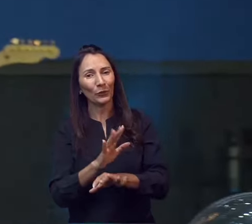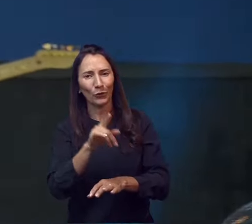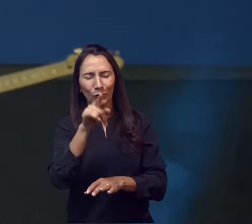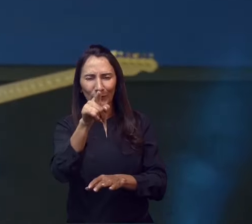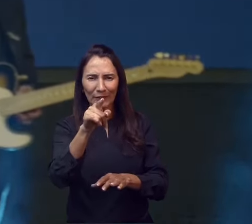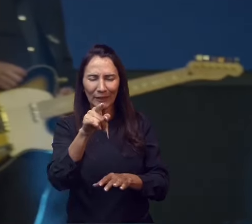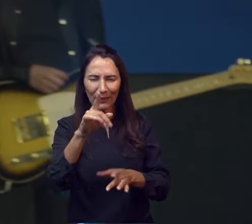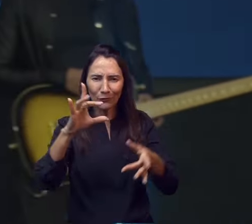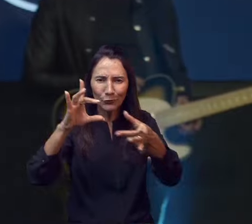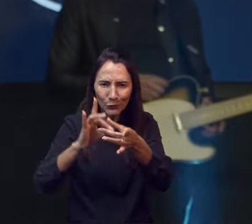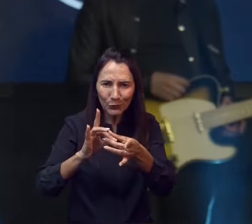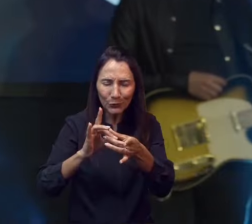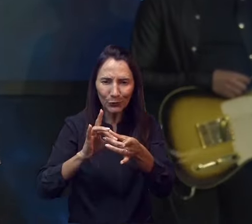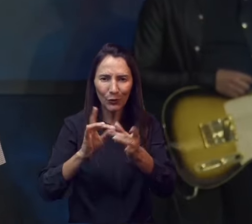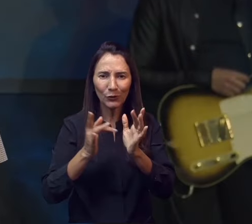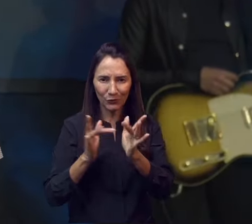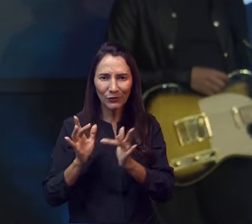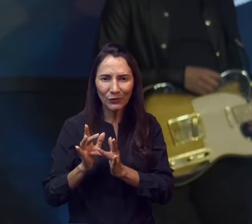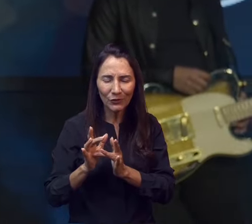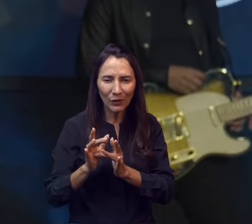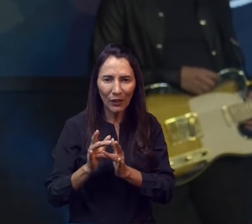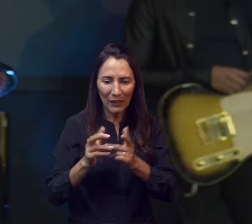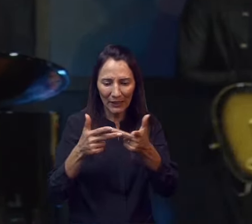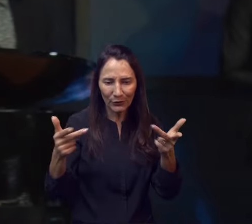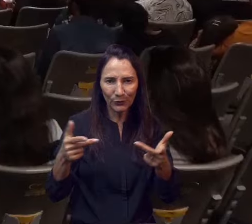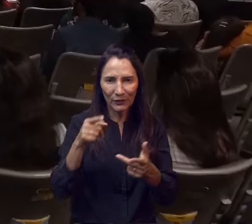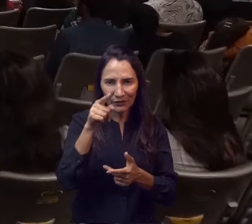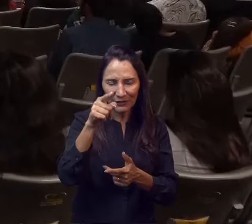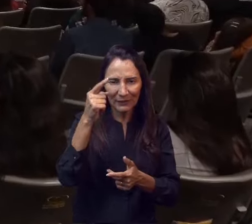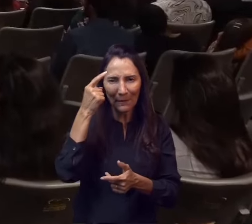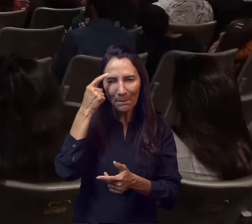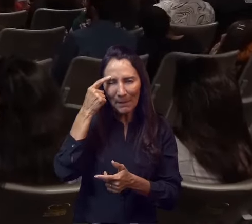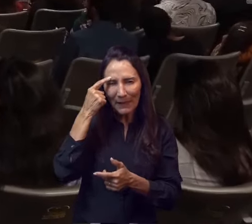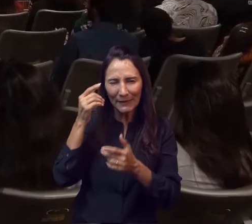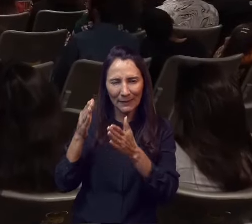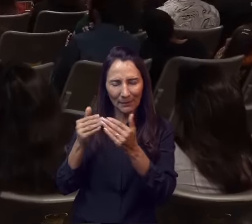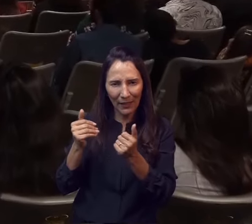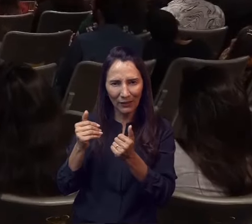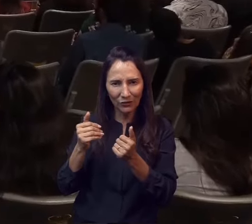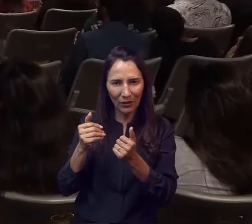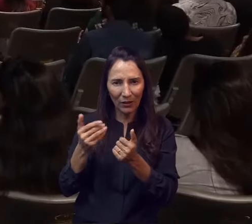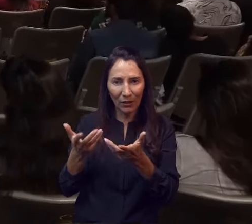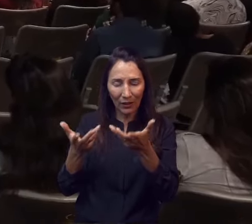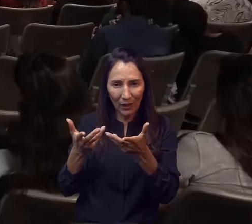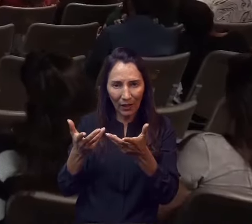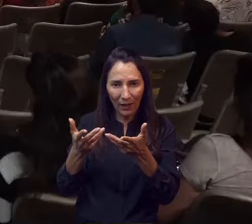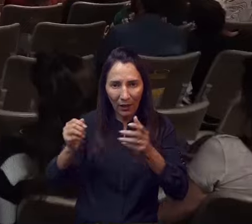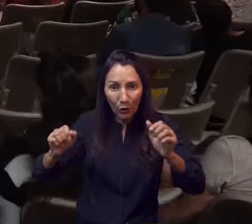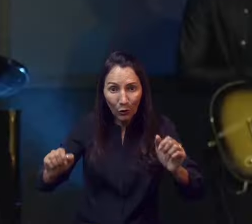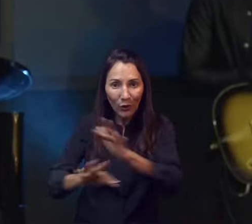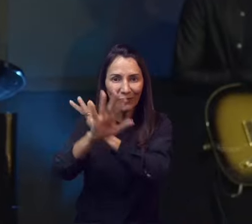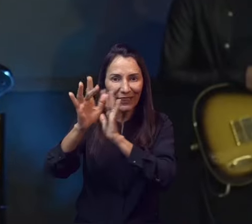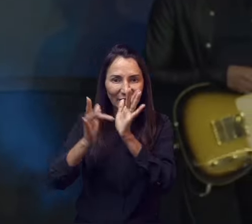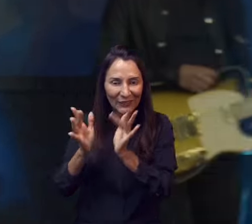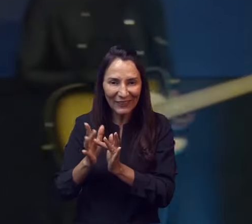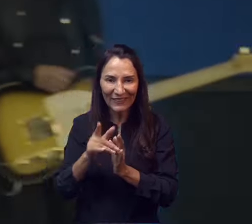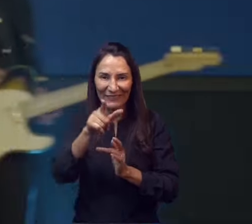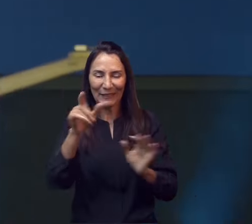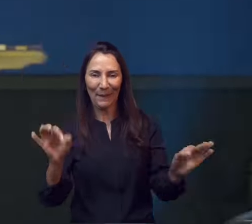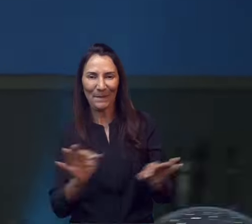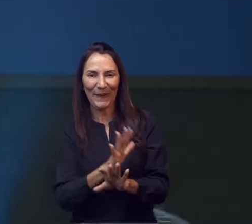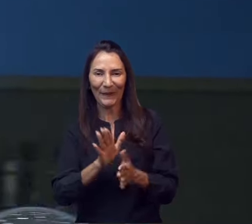Cristo e o que você tá pedindo ou pensando que é que ele seja glorificado tá pronto te